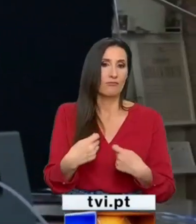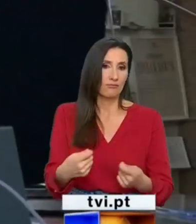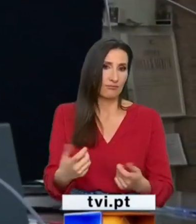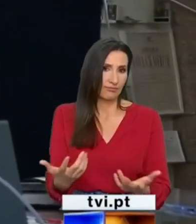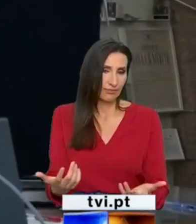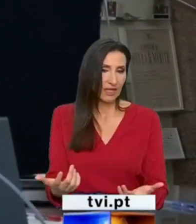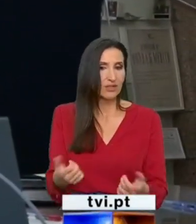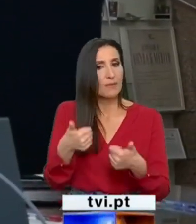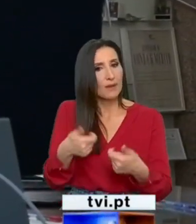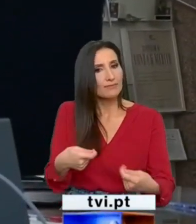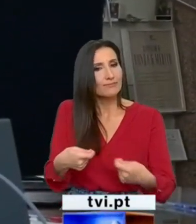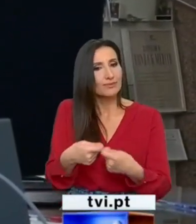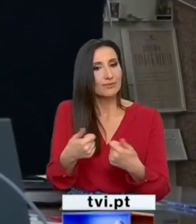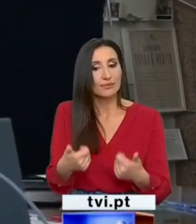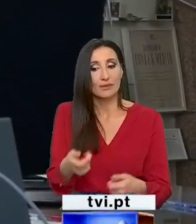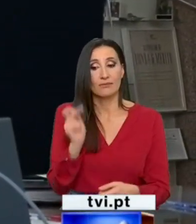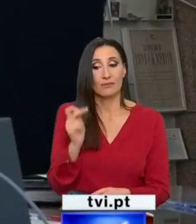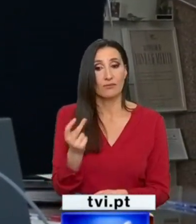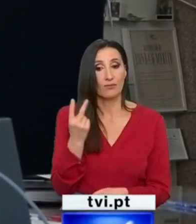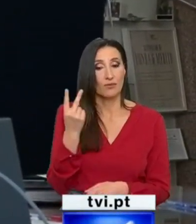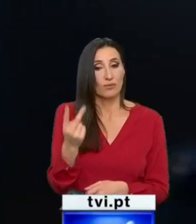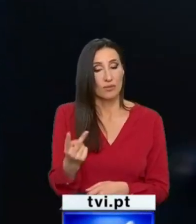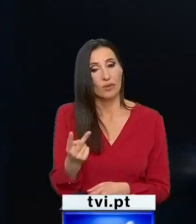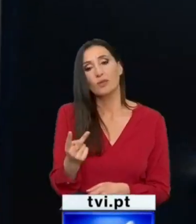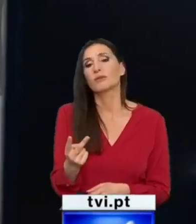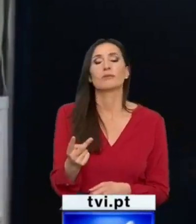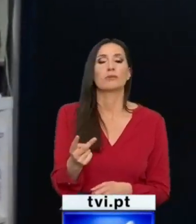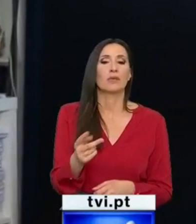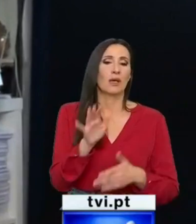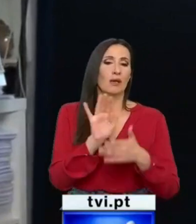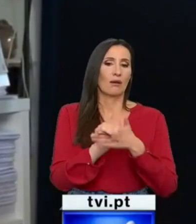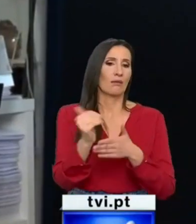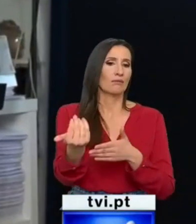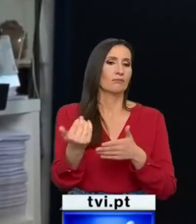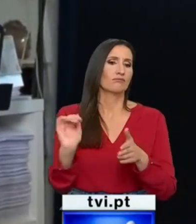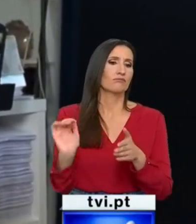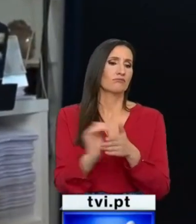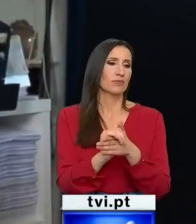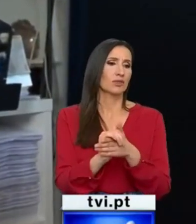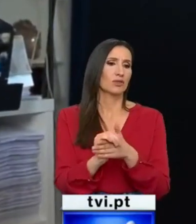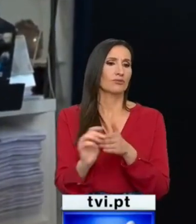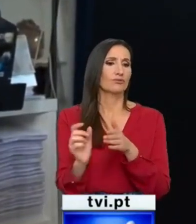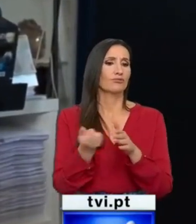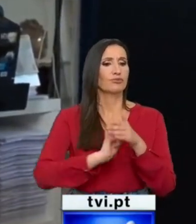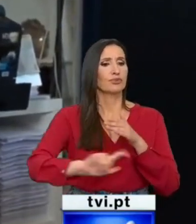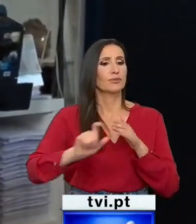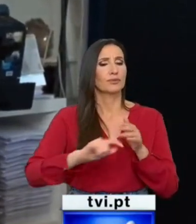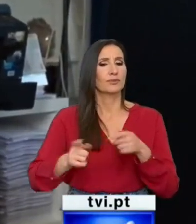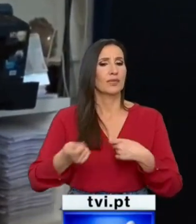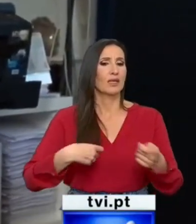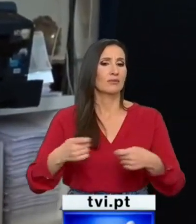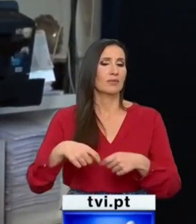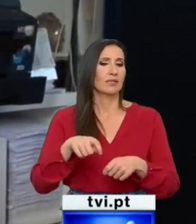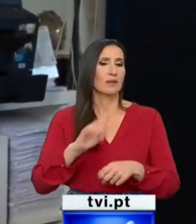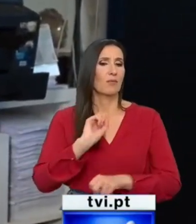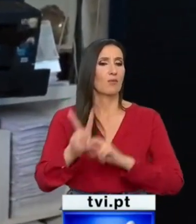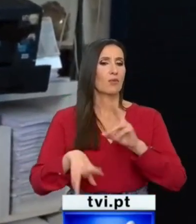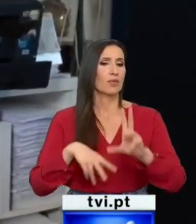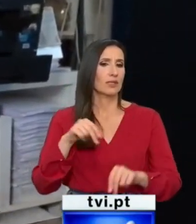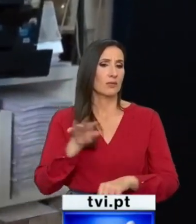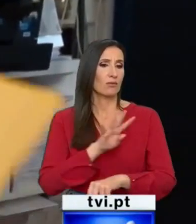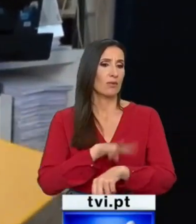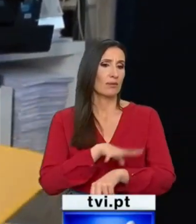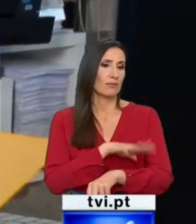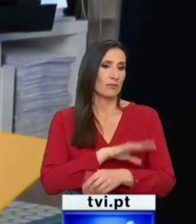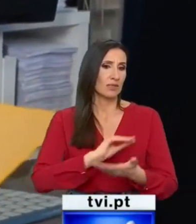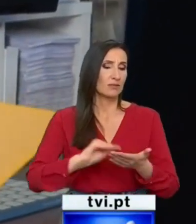projeto Fronteira. Durante 2 anos, trocou dezenas de cartas e e-mails com a Agência para a Modernização Administrativa,